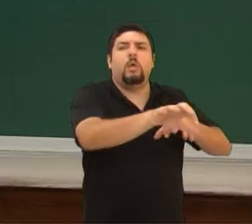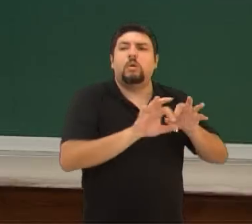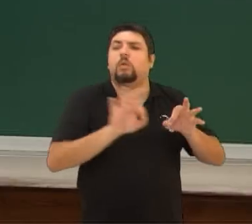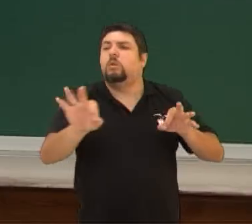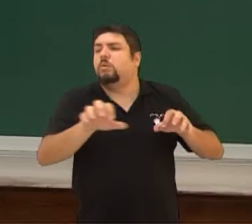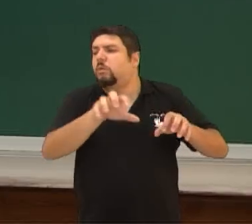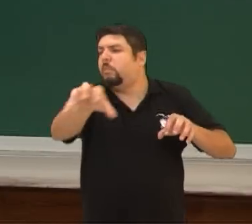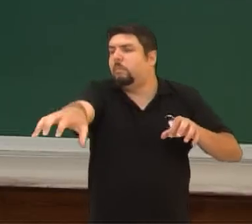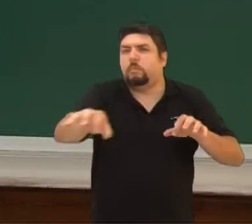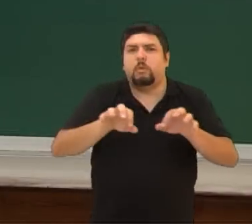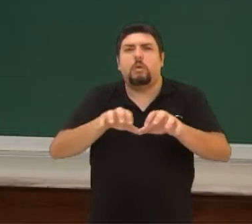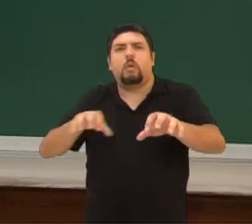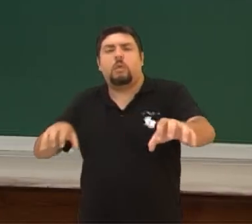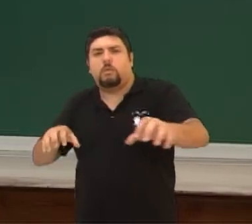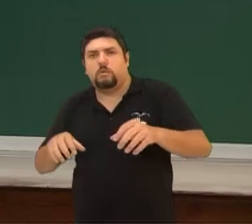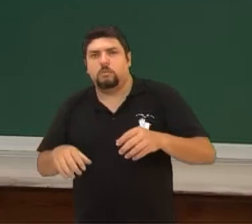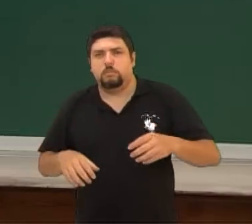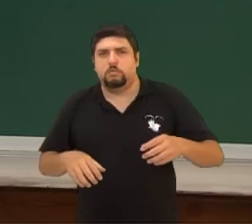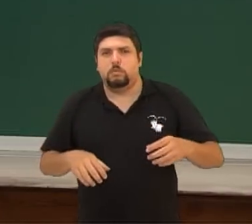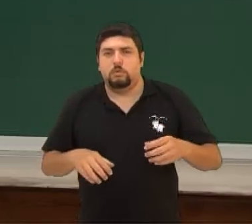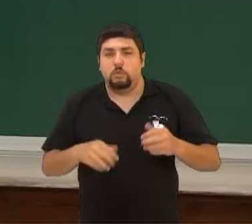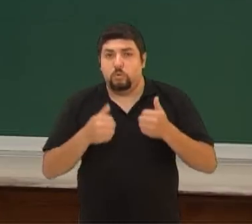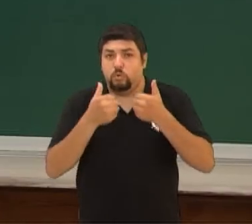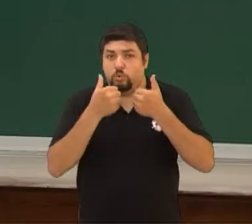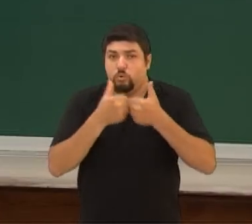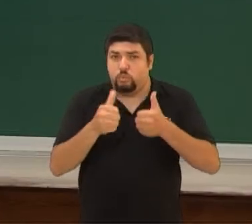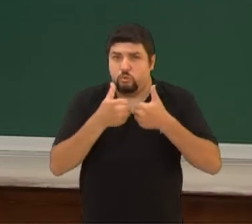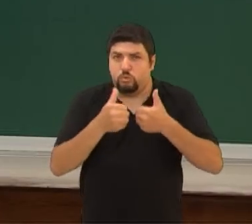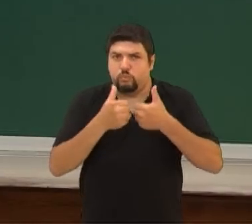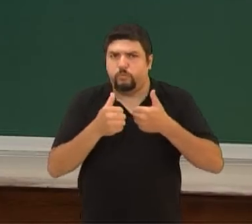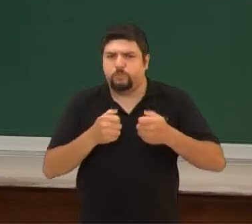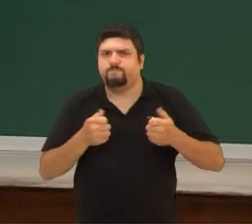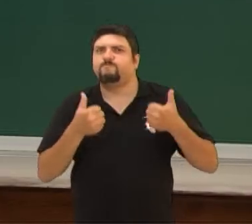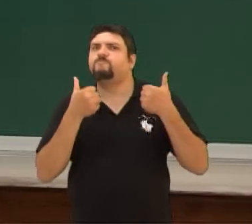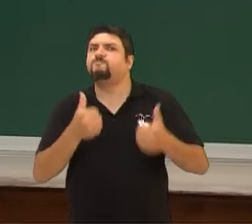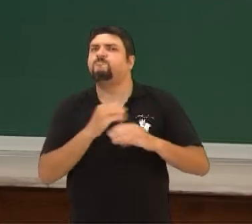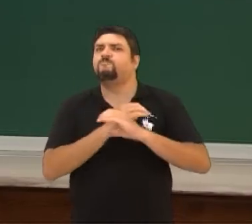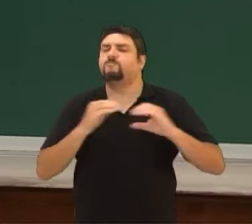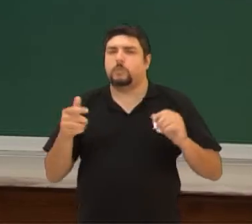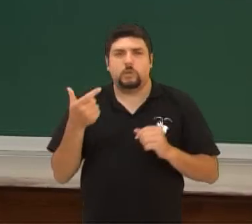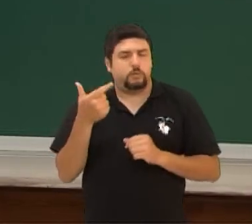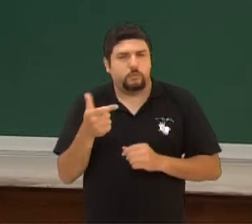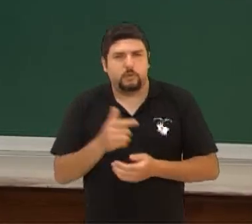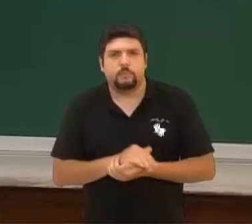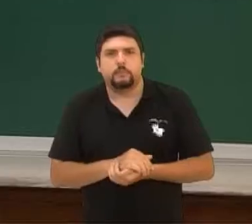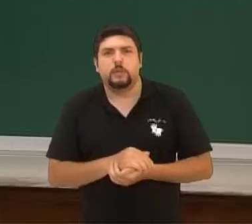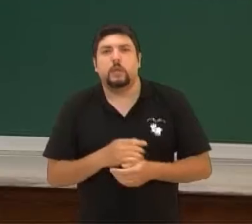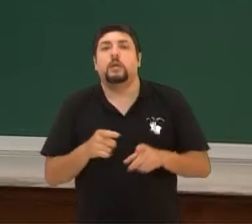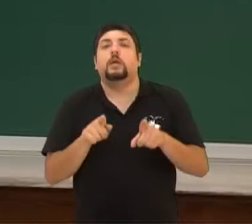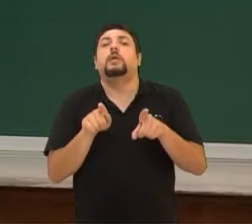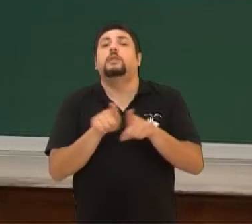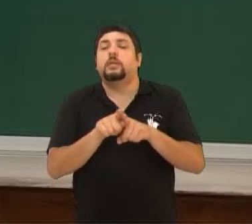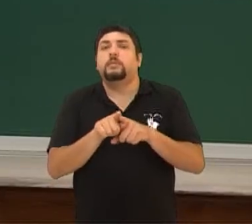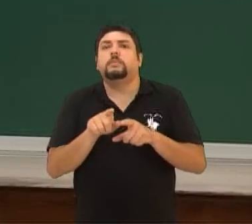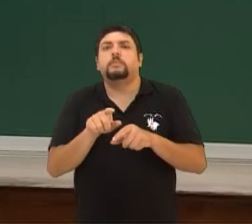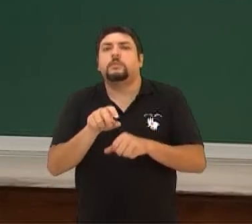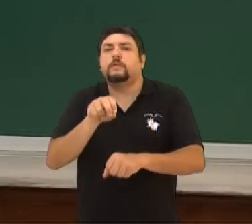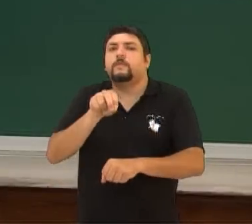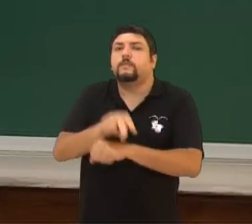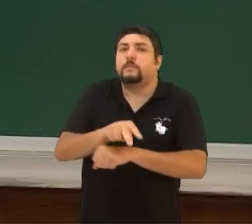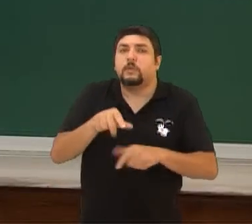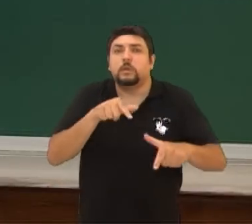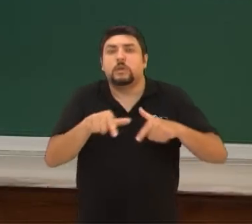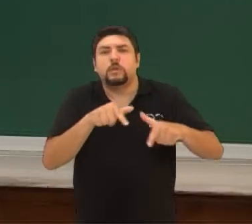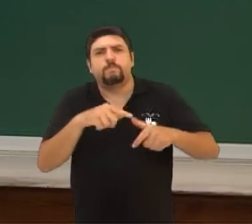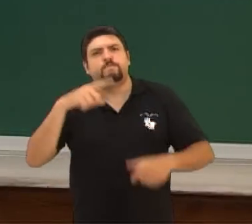tem uma rede de transporte confiável, né, são redes precárias, restringe as oportunidades de emprego, dessa mobilidade urbana ela não